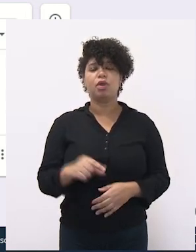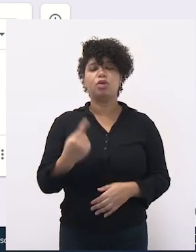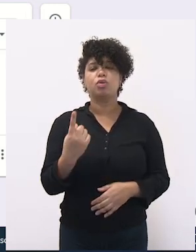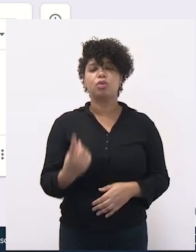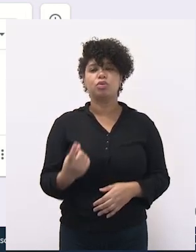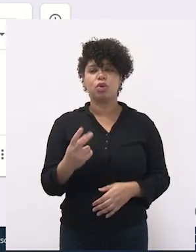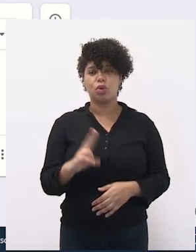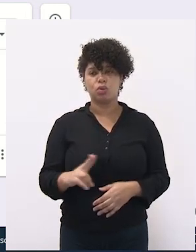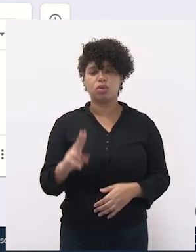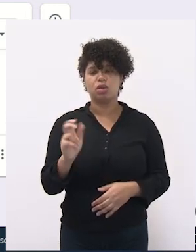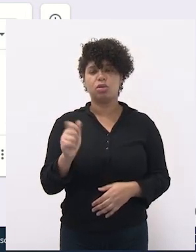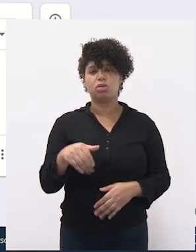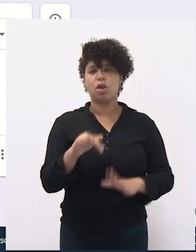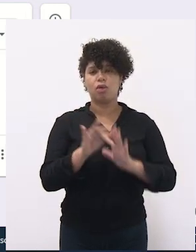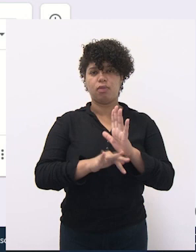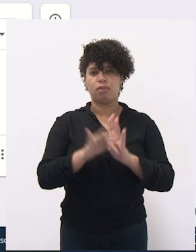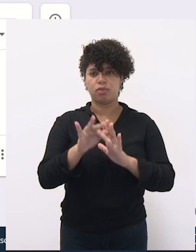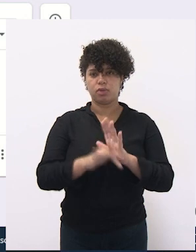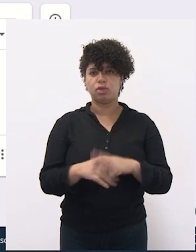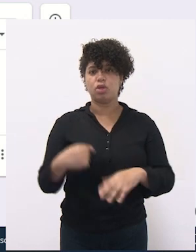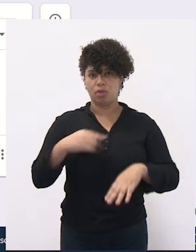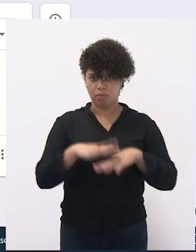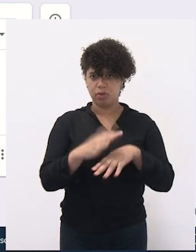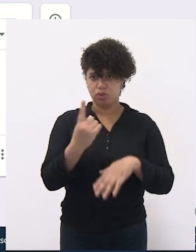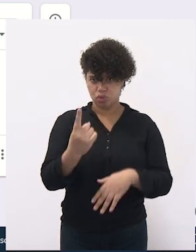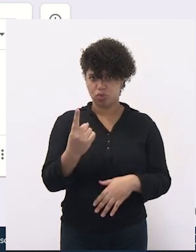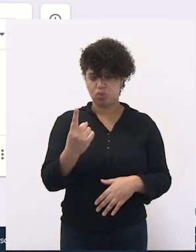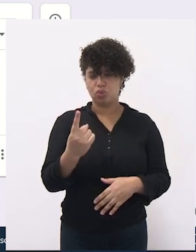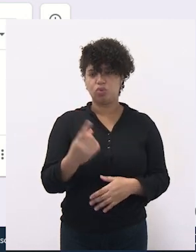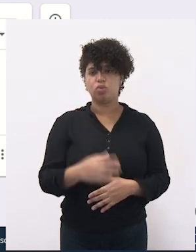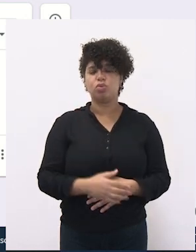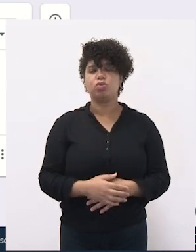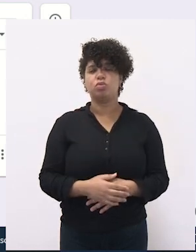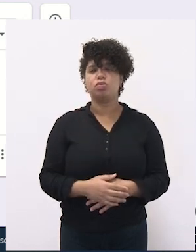utilizar o formulário. Eu vou fazer um para gente